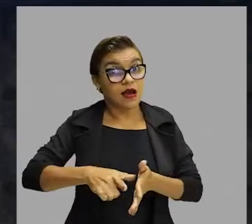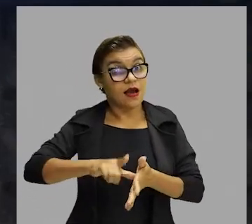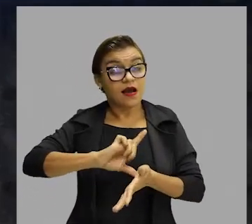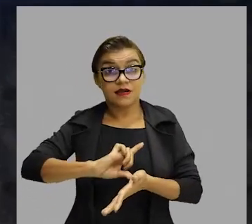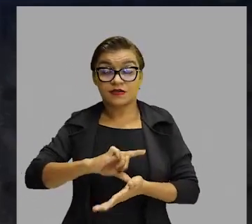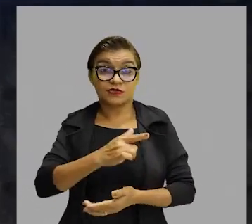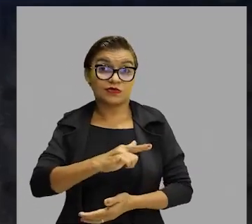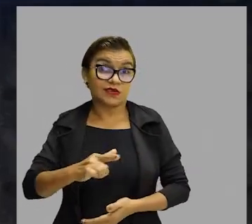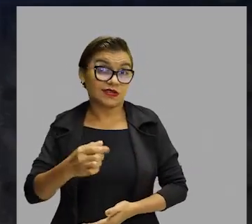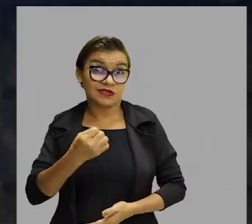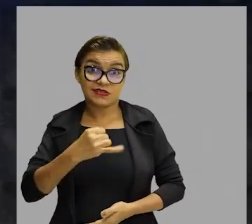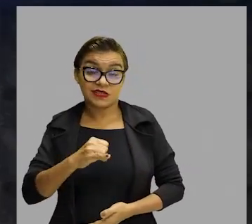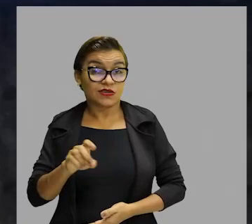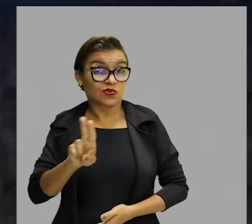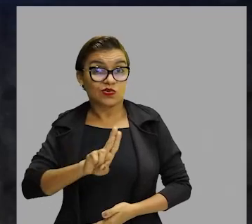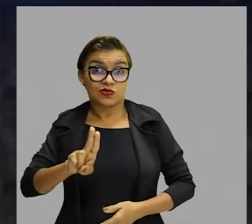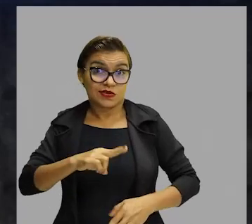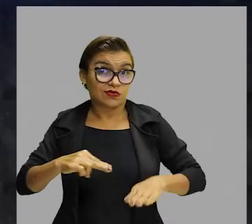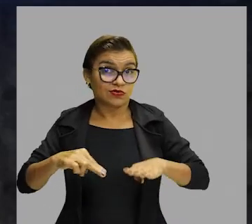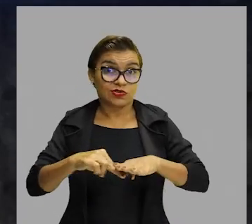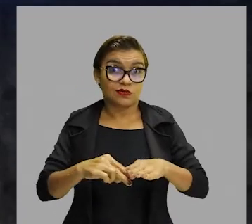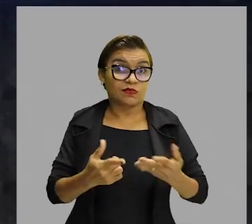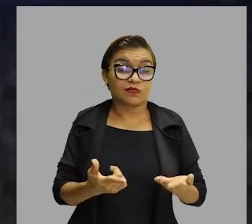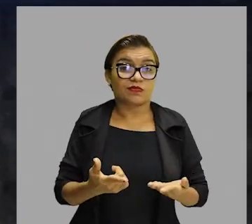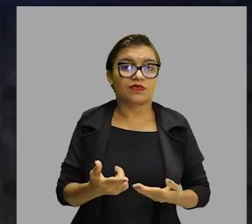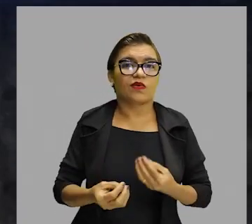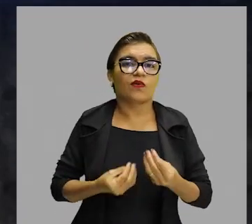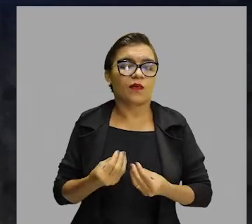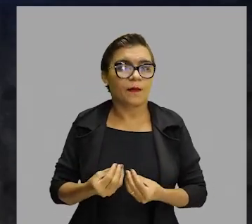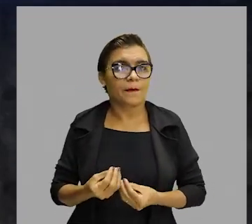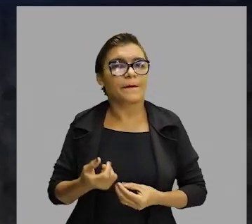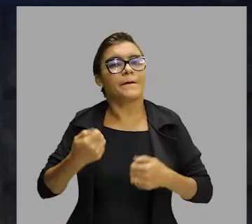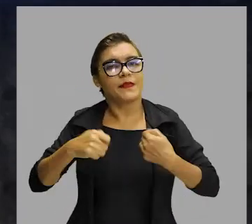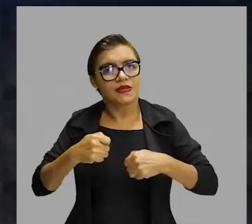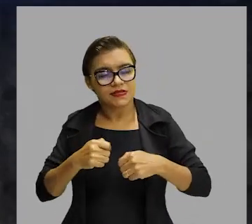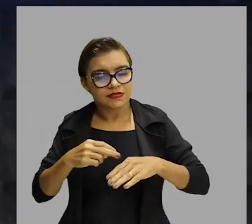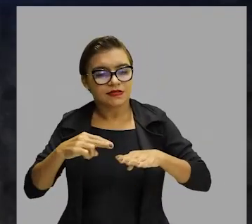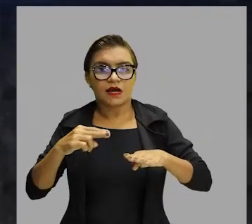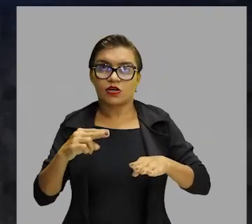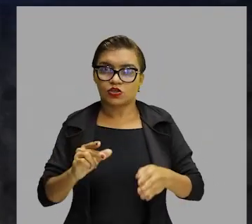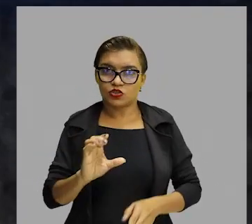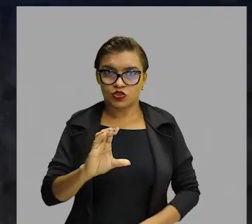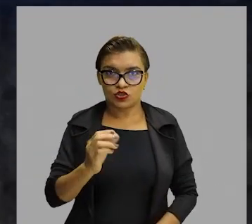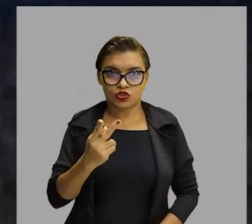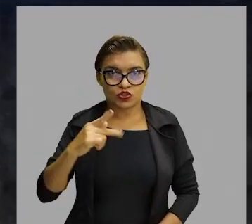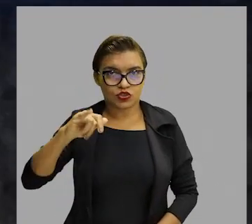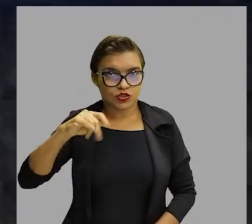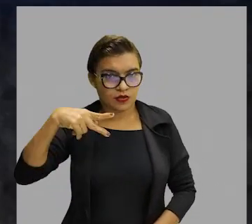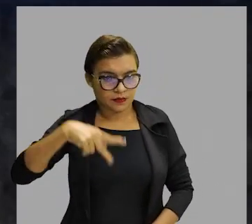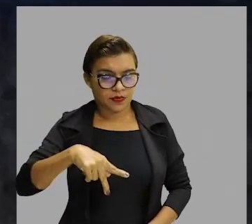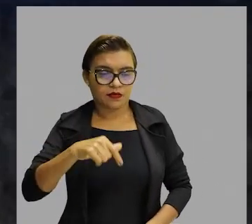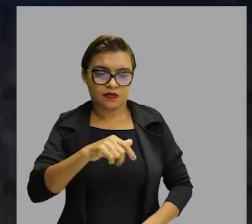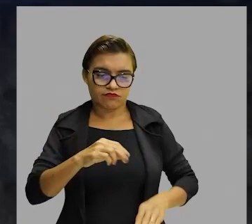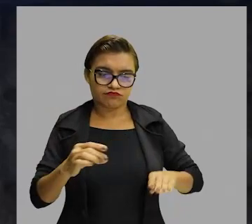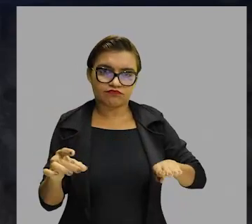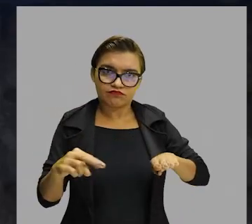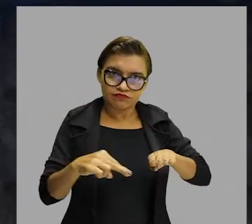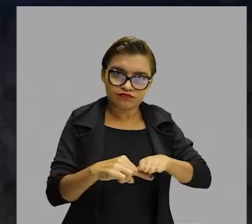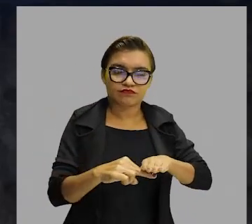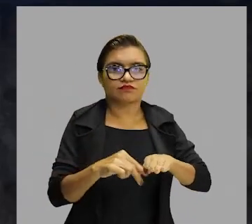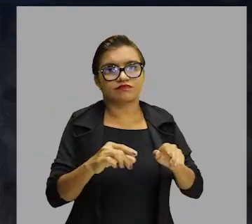antes, porque precisava desse chip para que conseguisse ser desbloqueados ou conseguisse